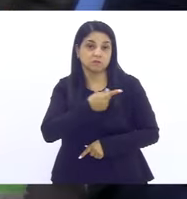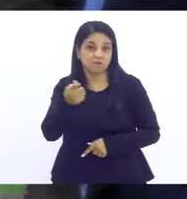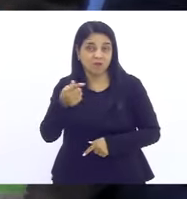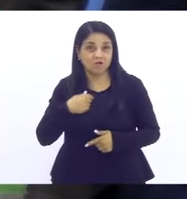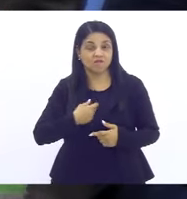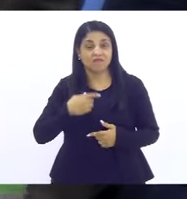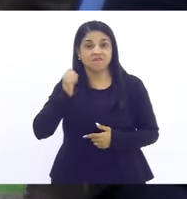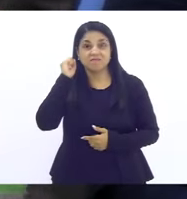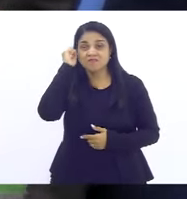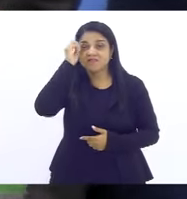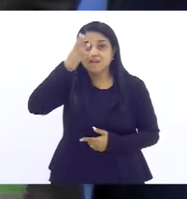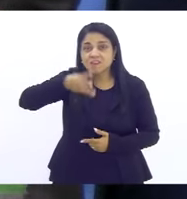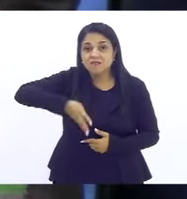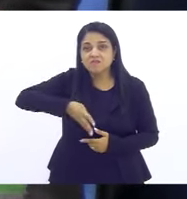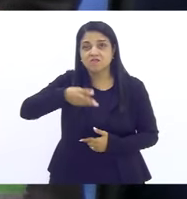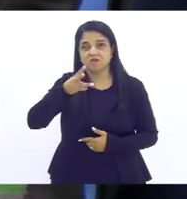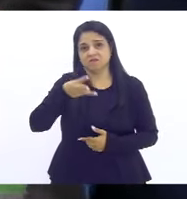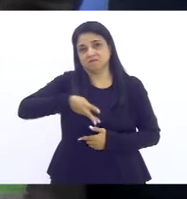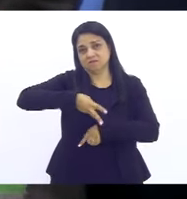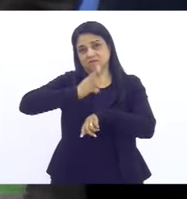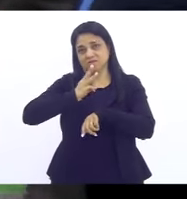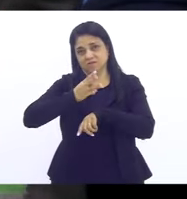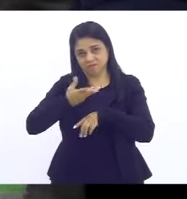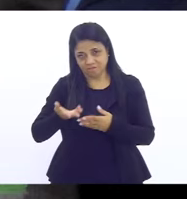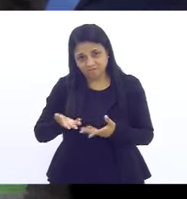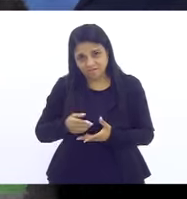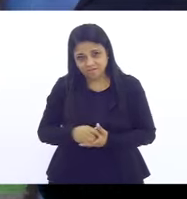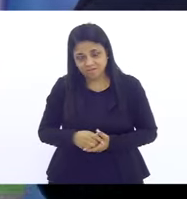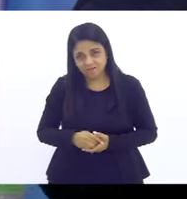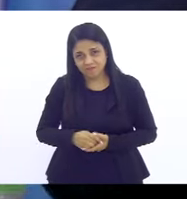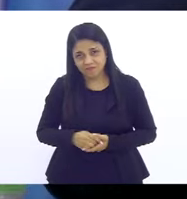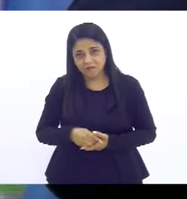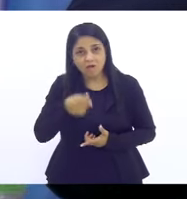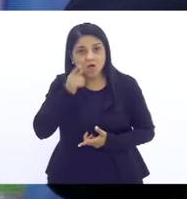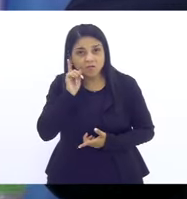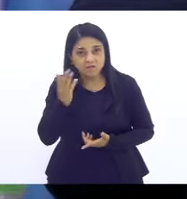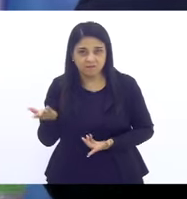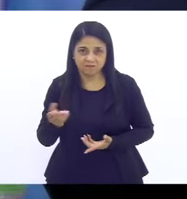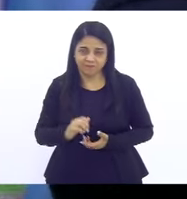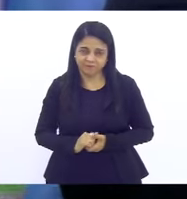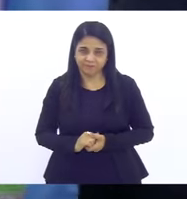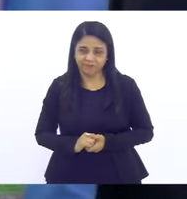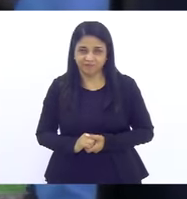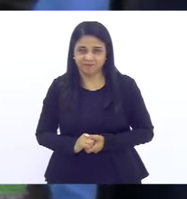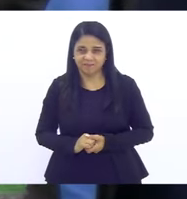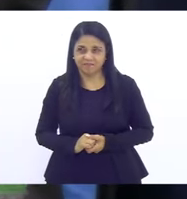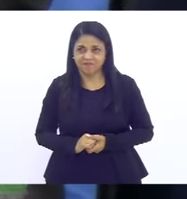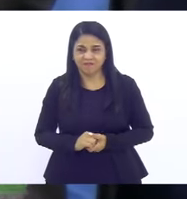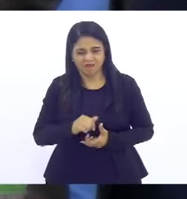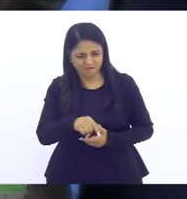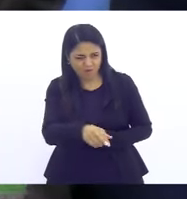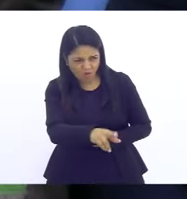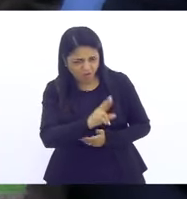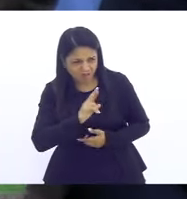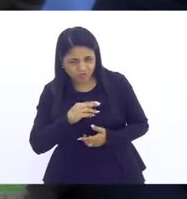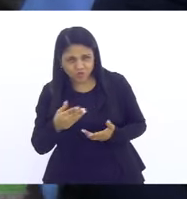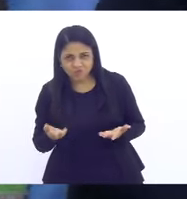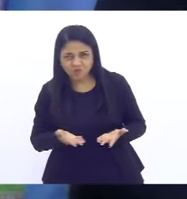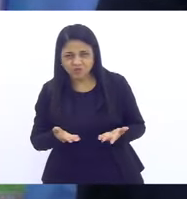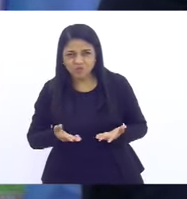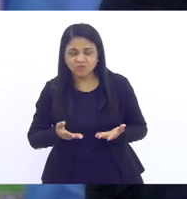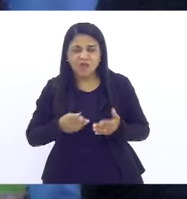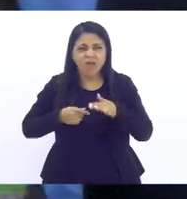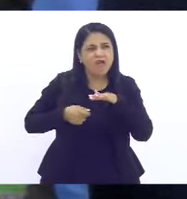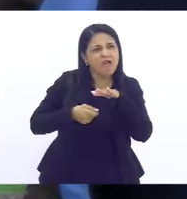Ontem isso. E aí, vamos para cá. com essas respostas, dizendo, ah, investimos tanto,